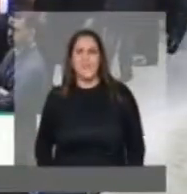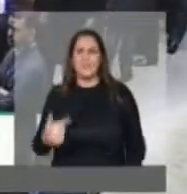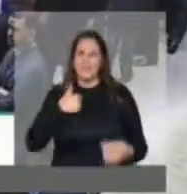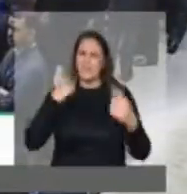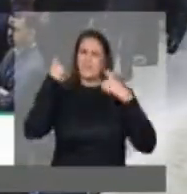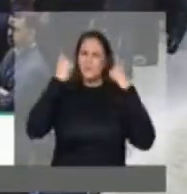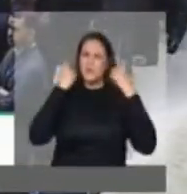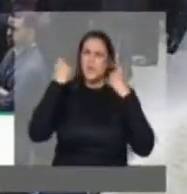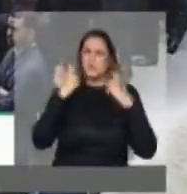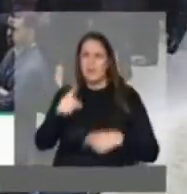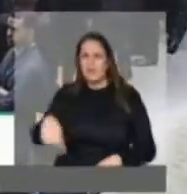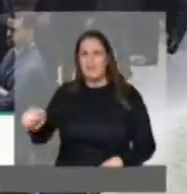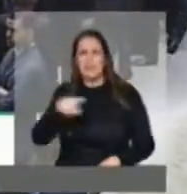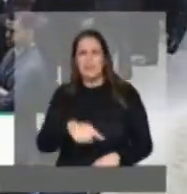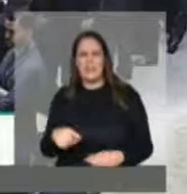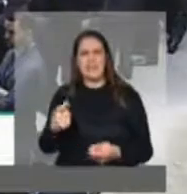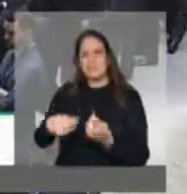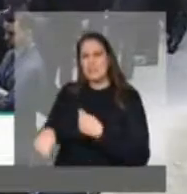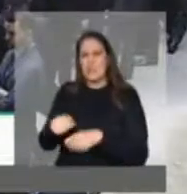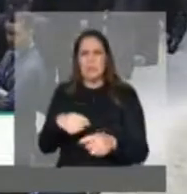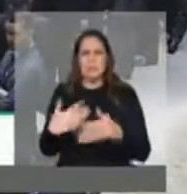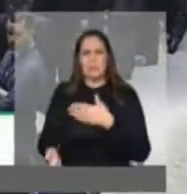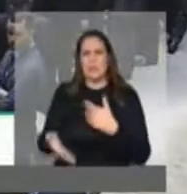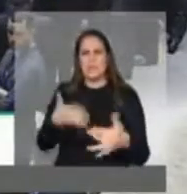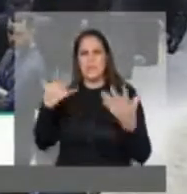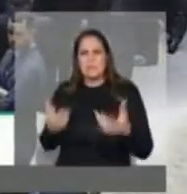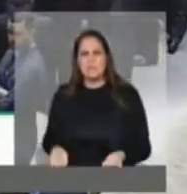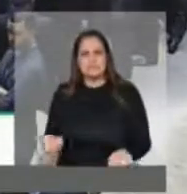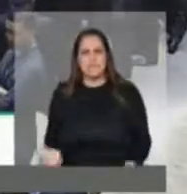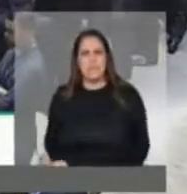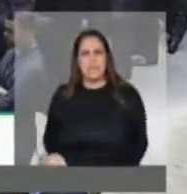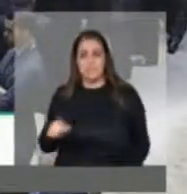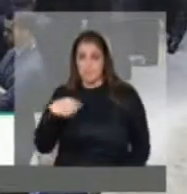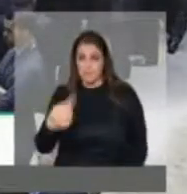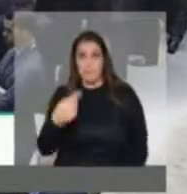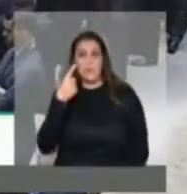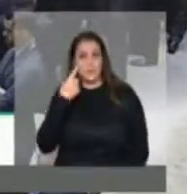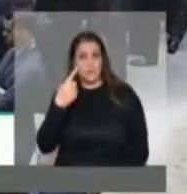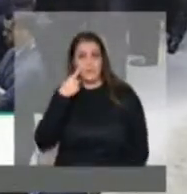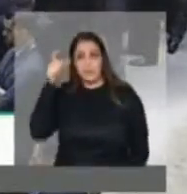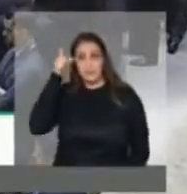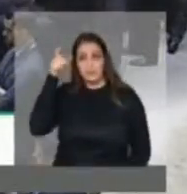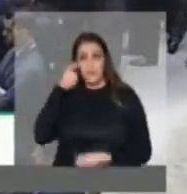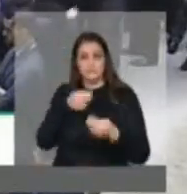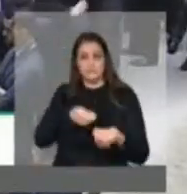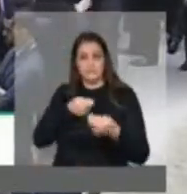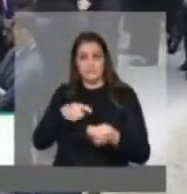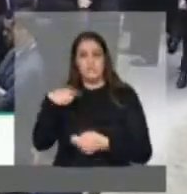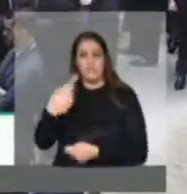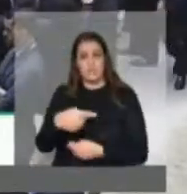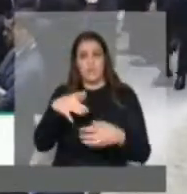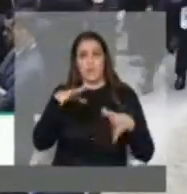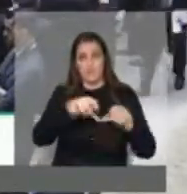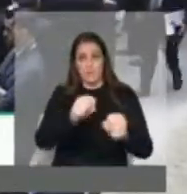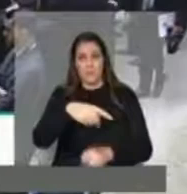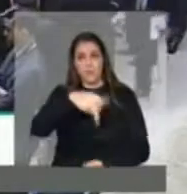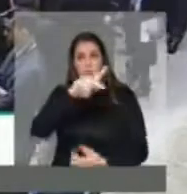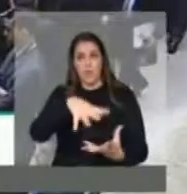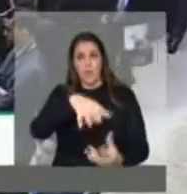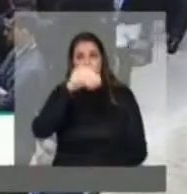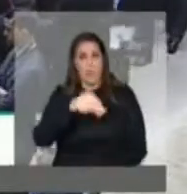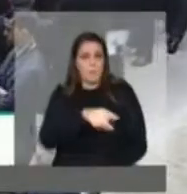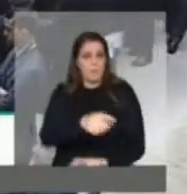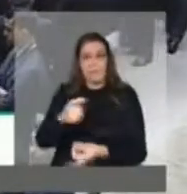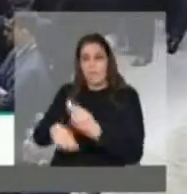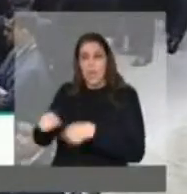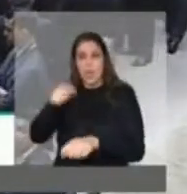342 deputados. Quando eles forem chamados ao microfone, quem falar sim vai estar votando